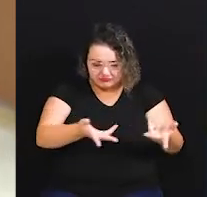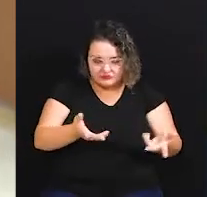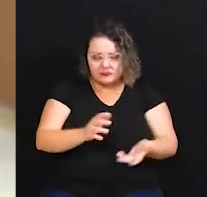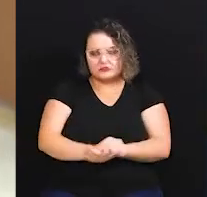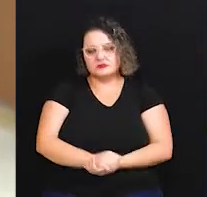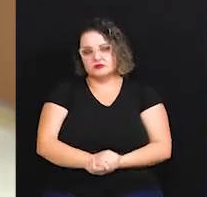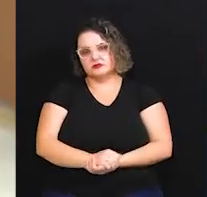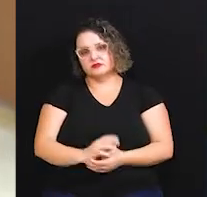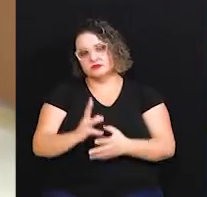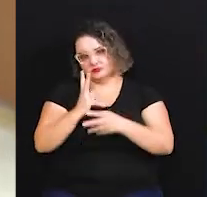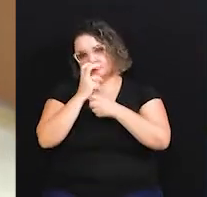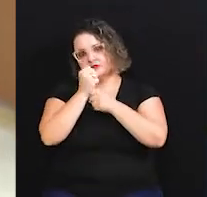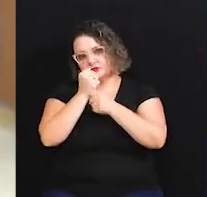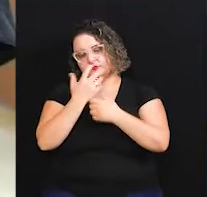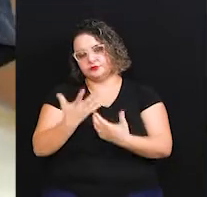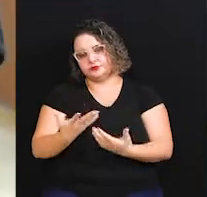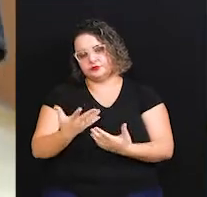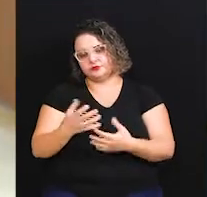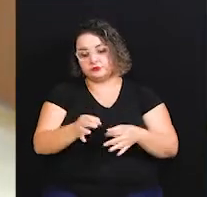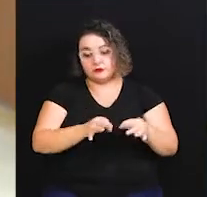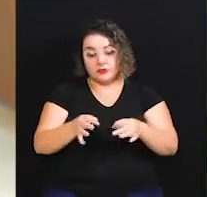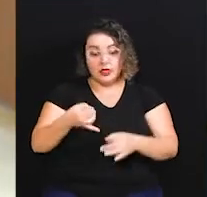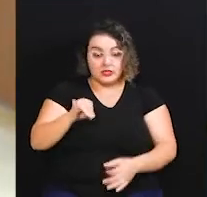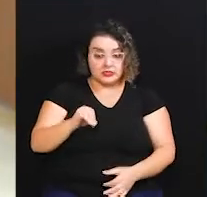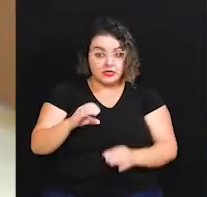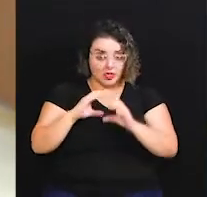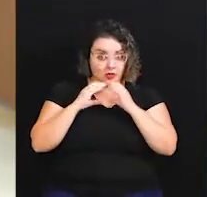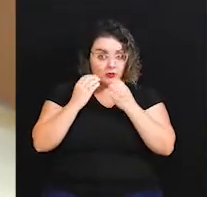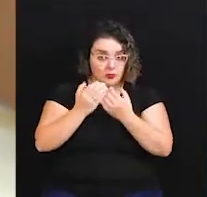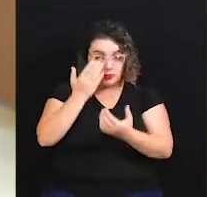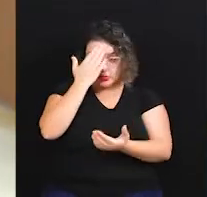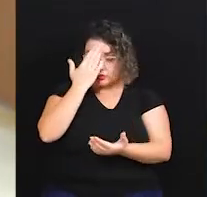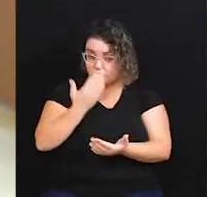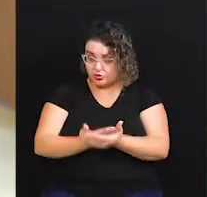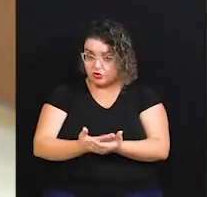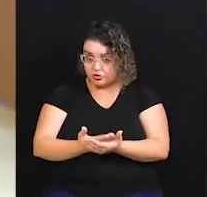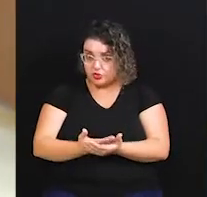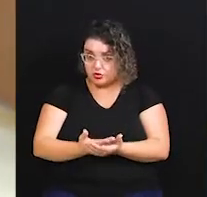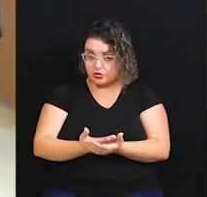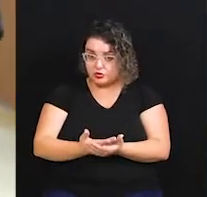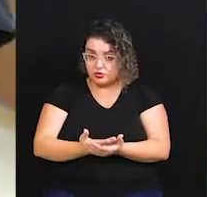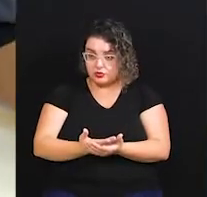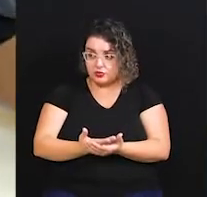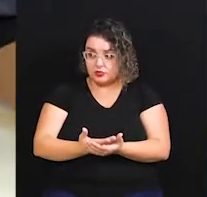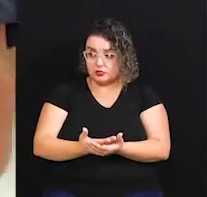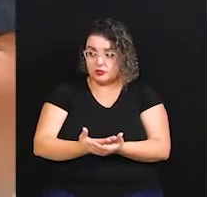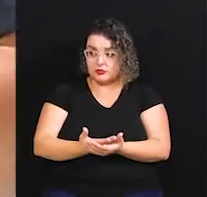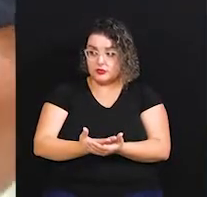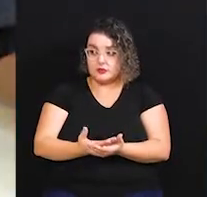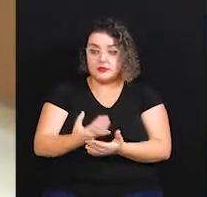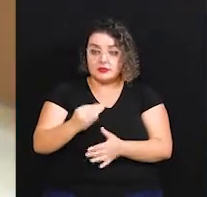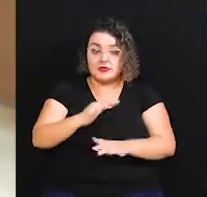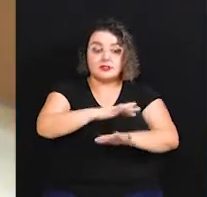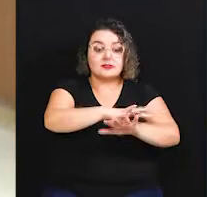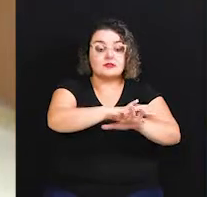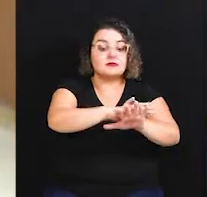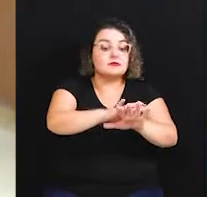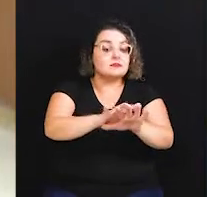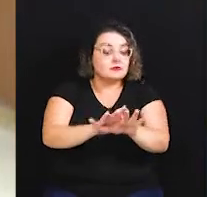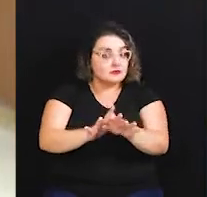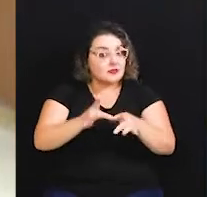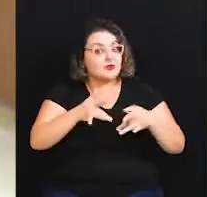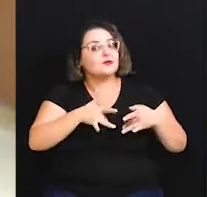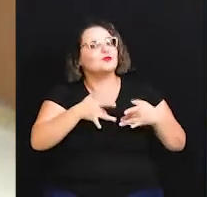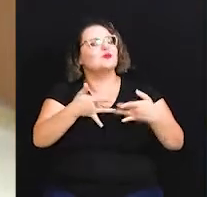isso que fortaleceu o projeto, porque se a comunidade acredita, né, se essas mãos solidárias aí